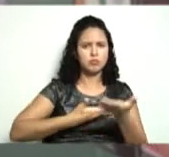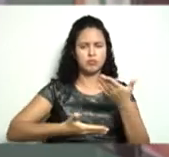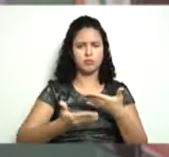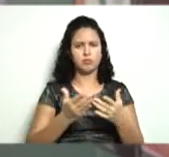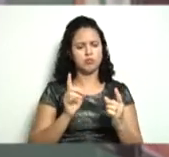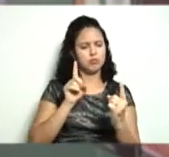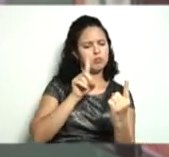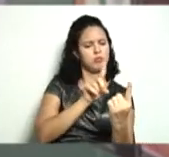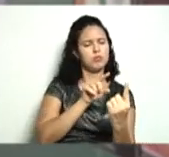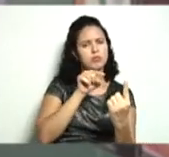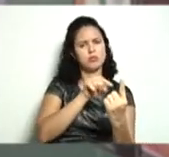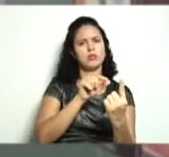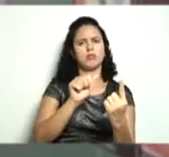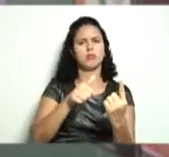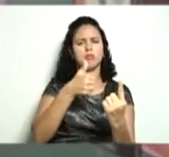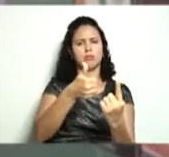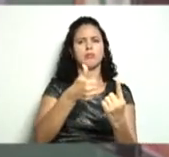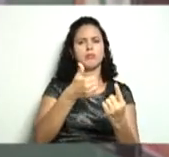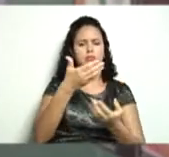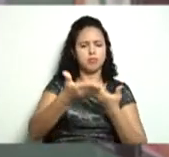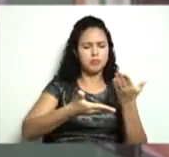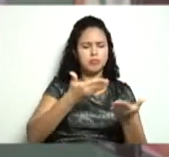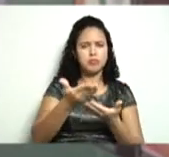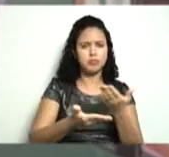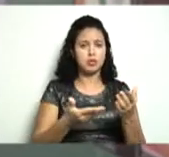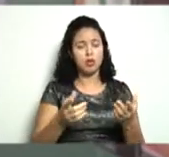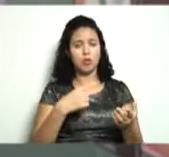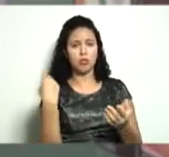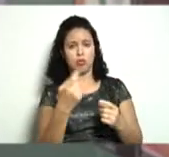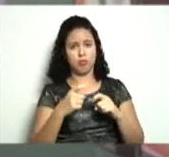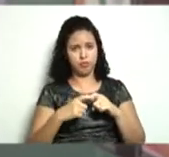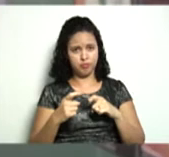nosso usuário da melhor forma, porque nós médicos,